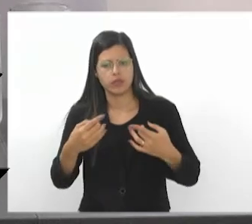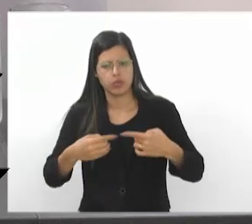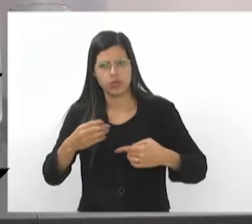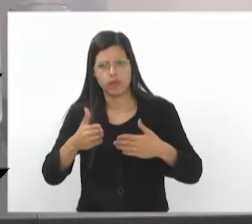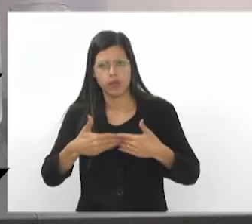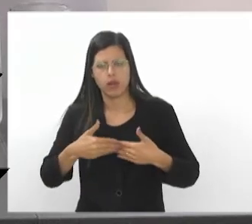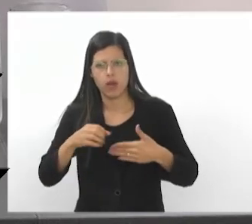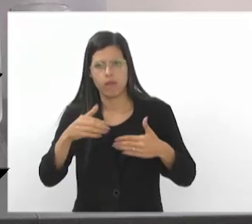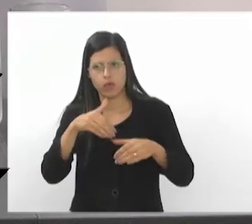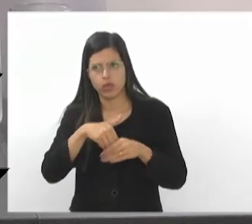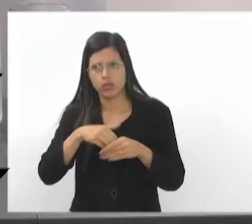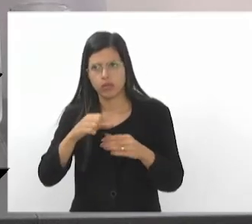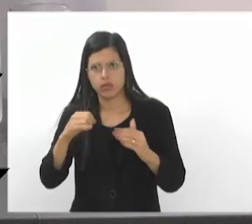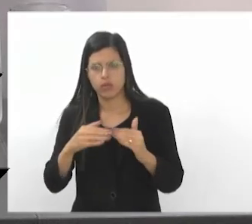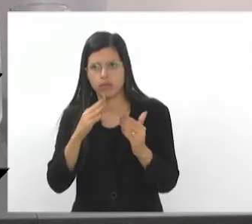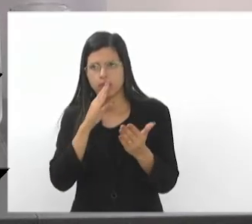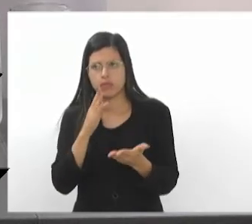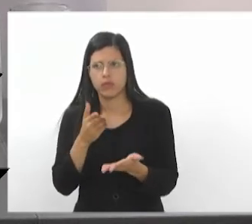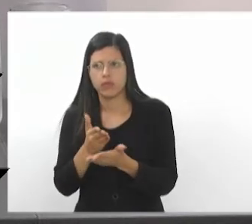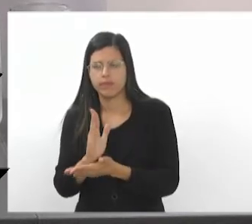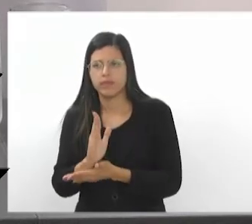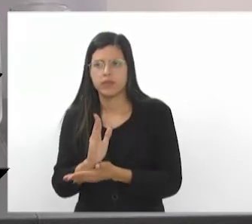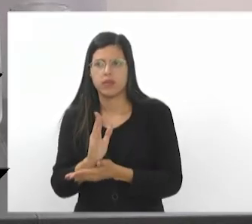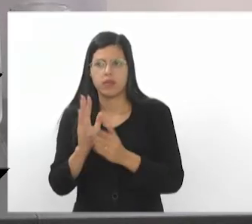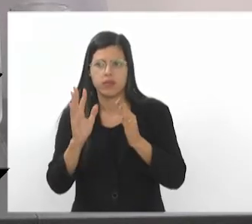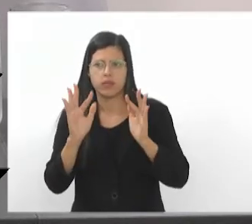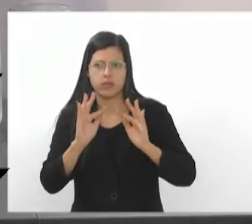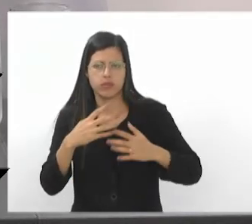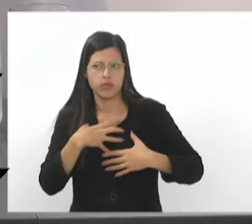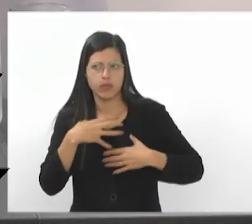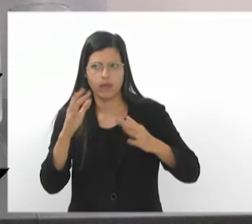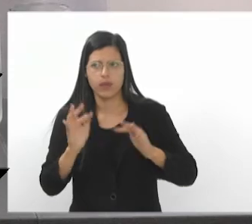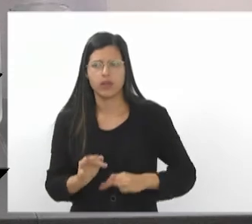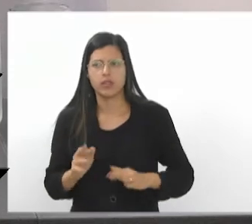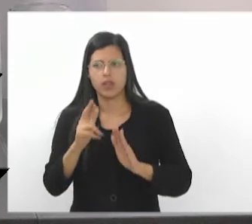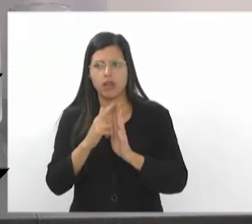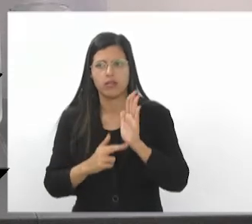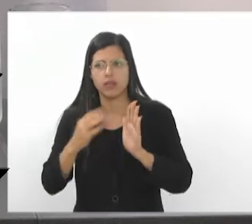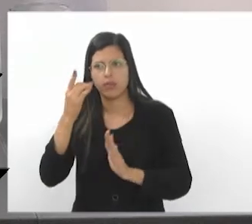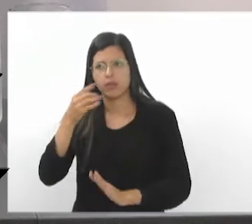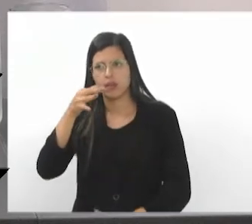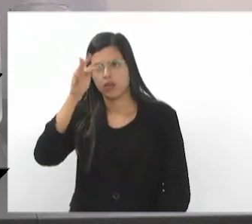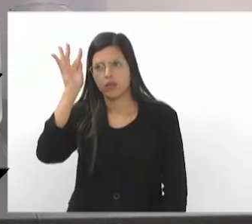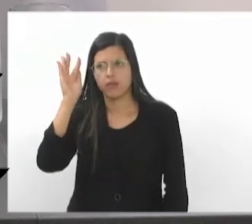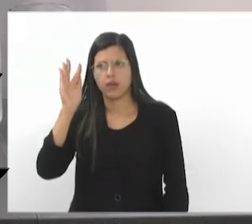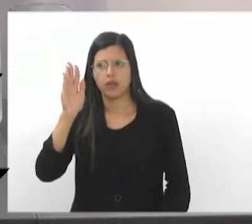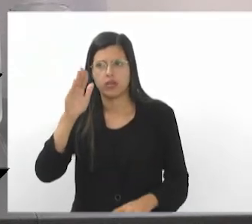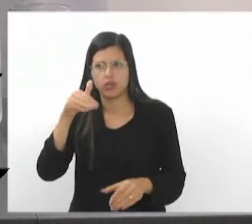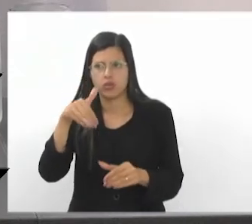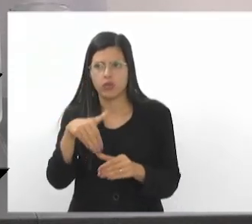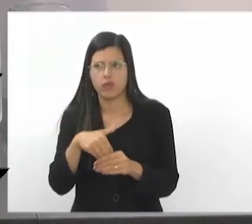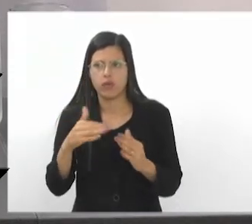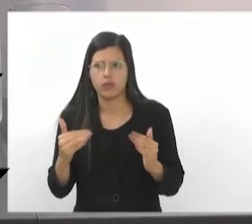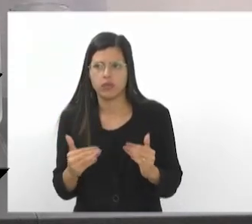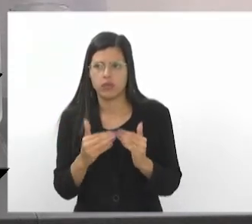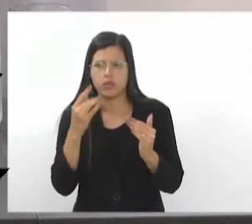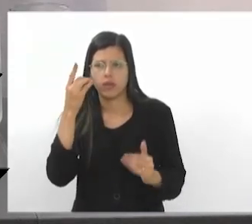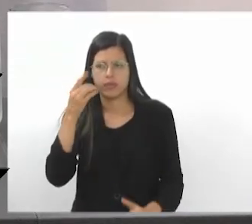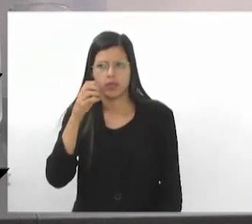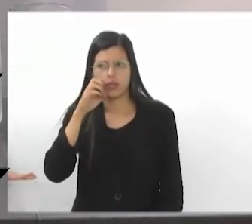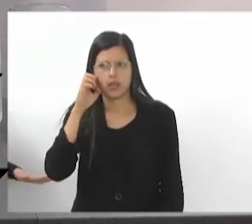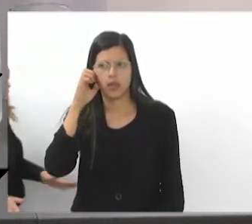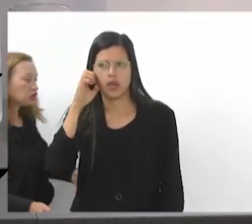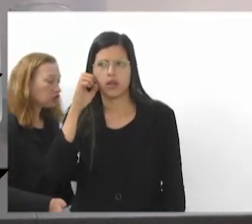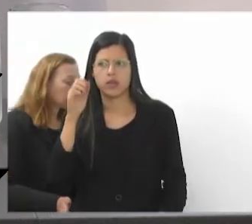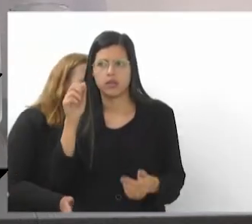como estão, aprovado. E muito feliz da relatoria de Vossa Excelência, deputado Fred, e o voto favorável da deputada Érica, que estava conosco na CPI, é